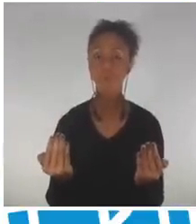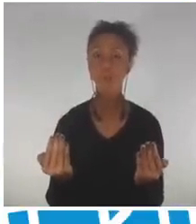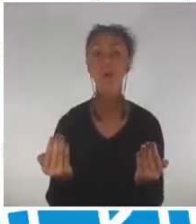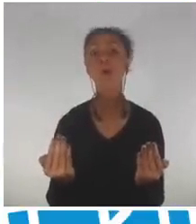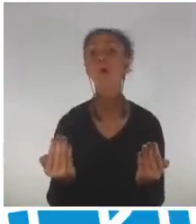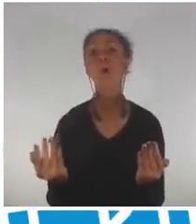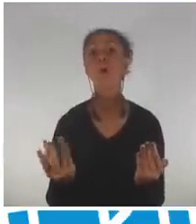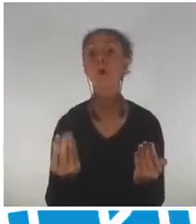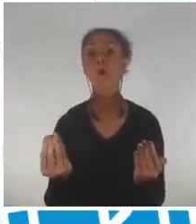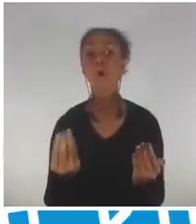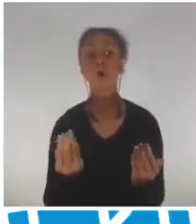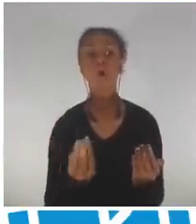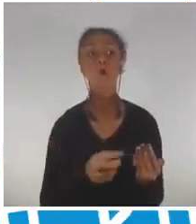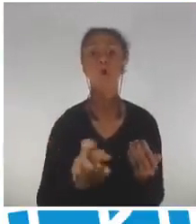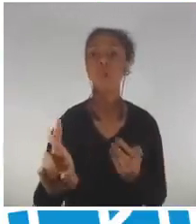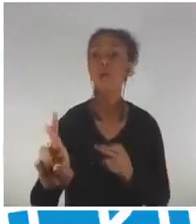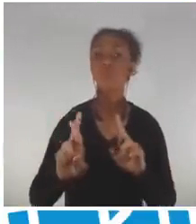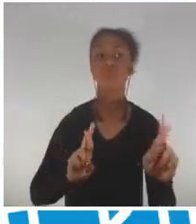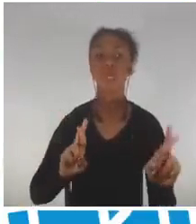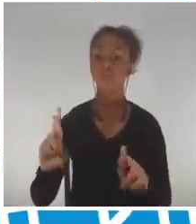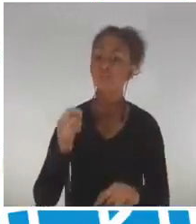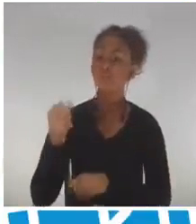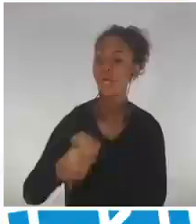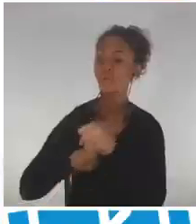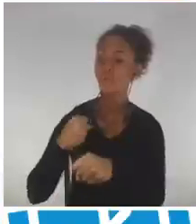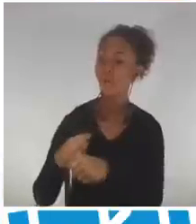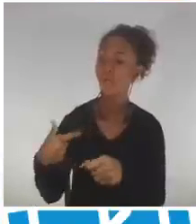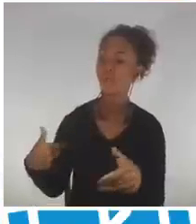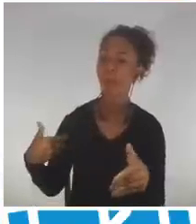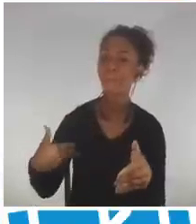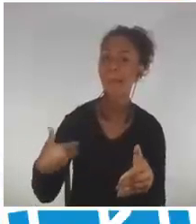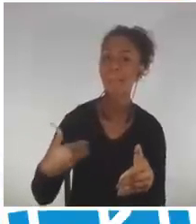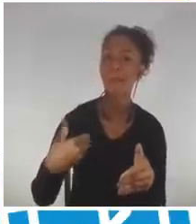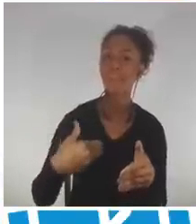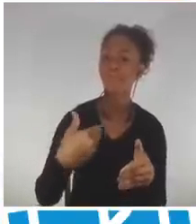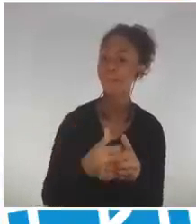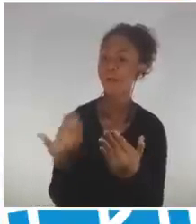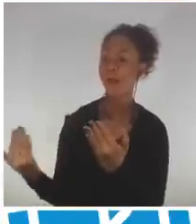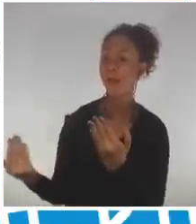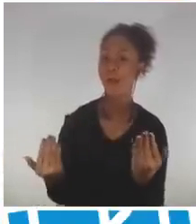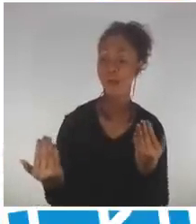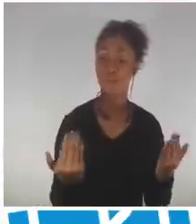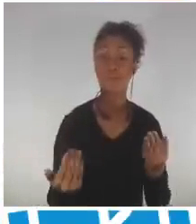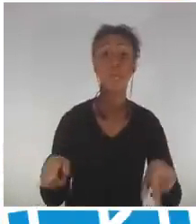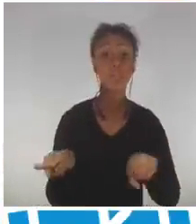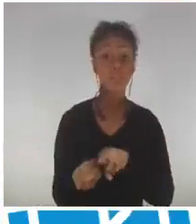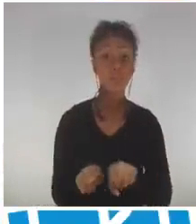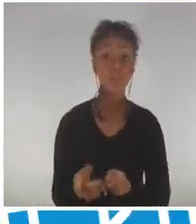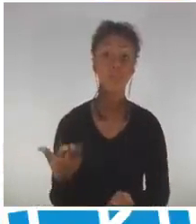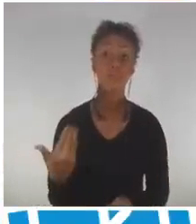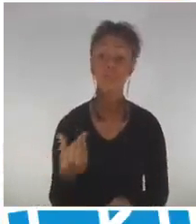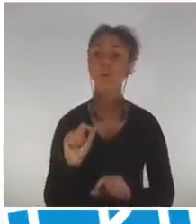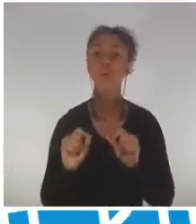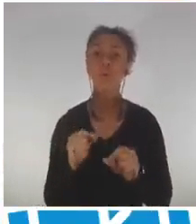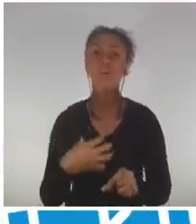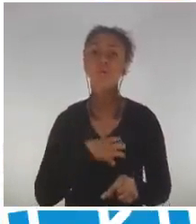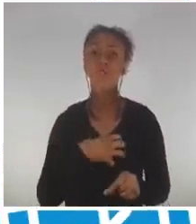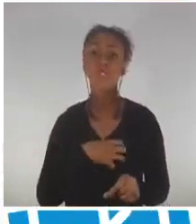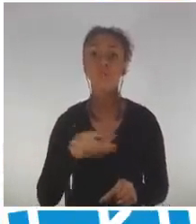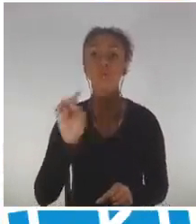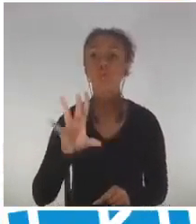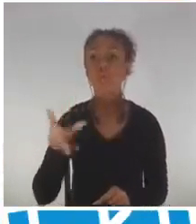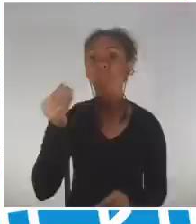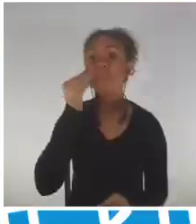dos resultados ao longo dos anos. Também, na época, adotou-se, né, o design de testes,